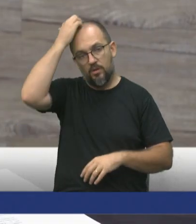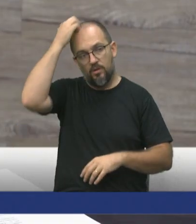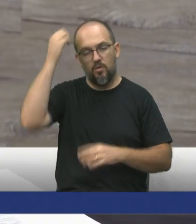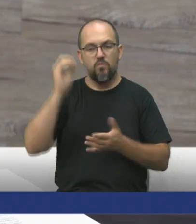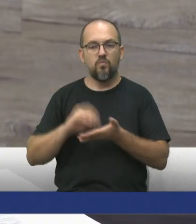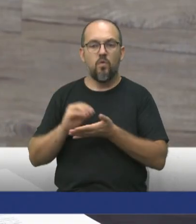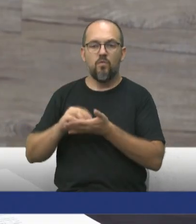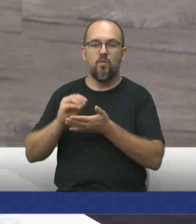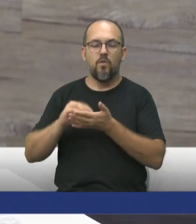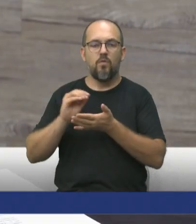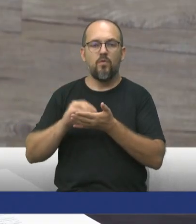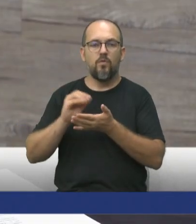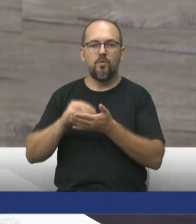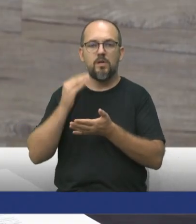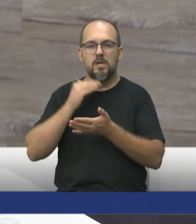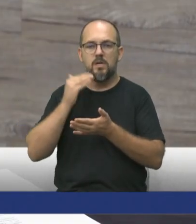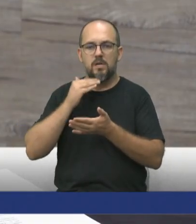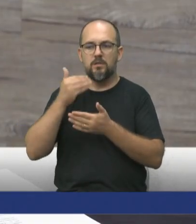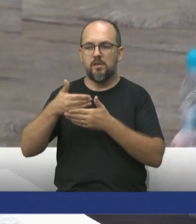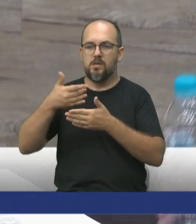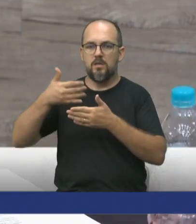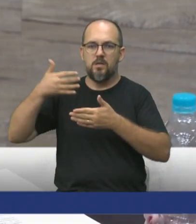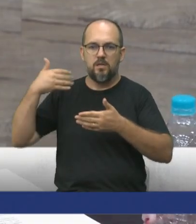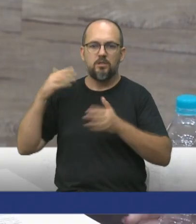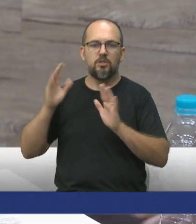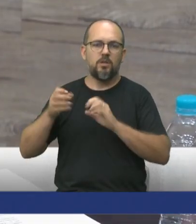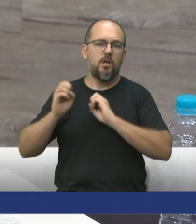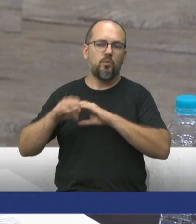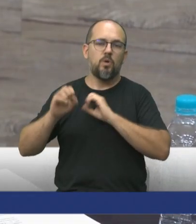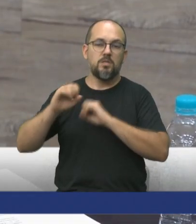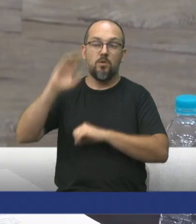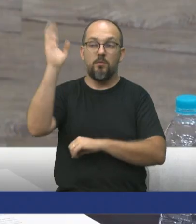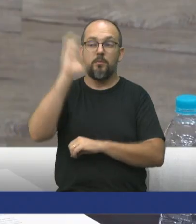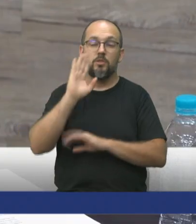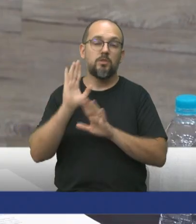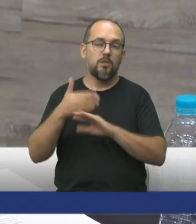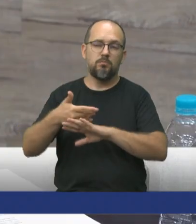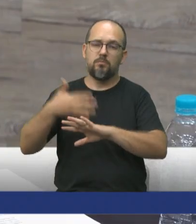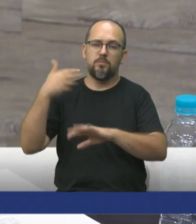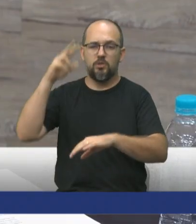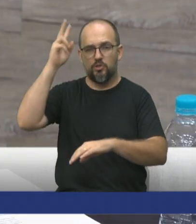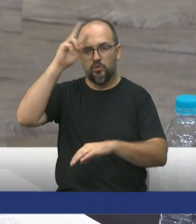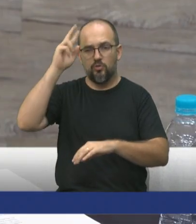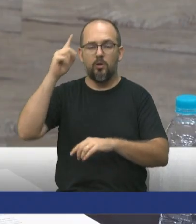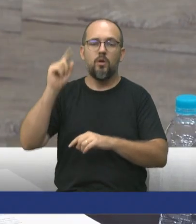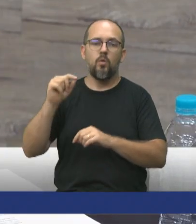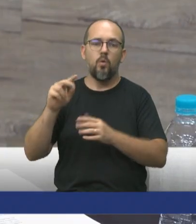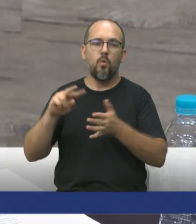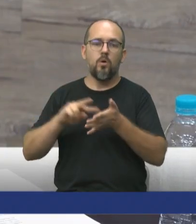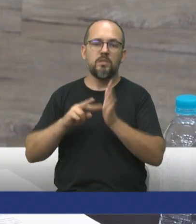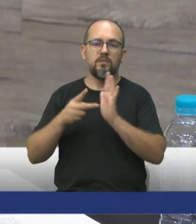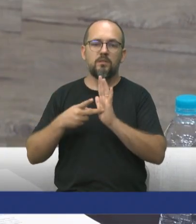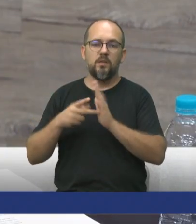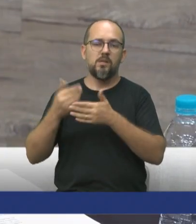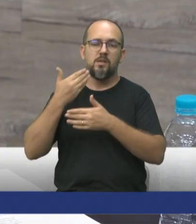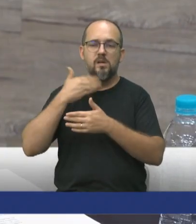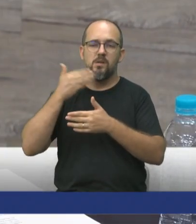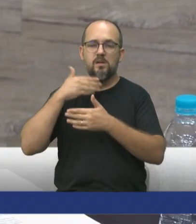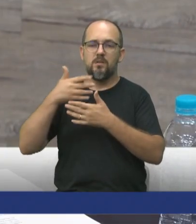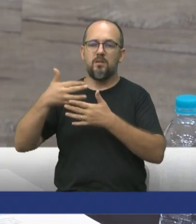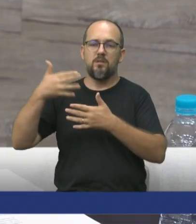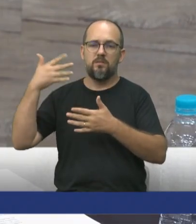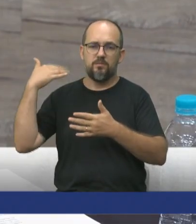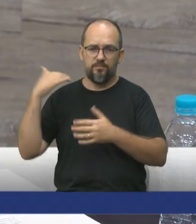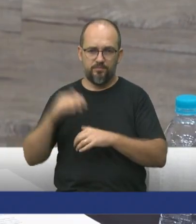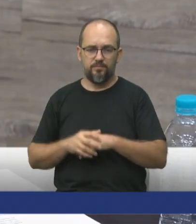precariedades, isso é fato. A história da educação da brasileira é a história da superação de precariedades. E se a gente